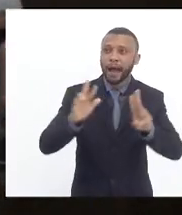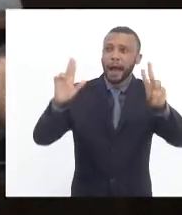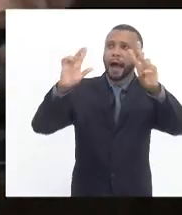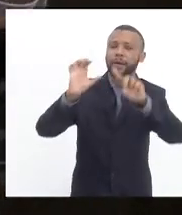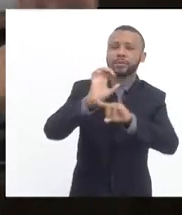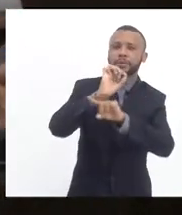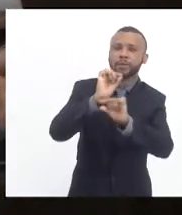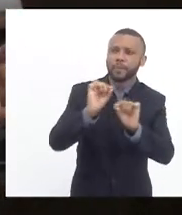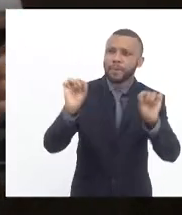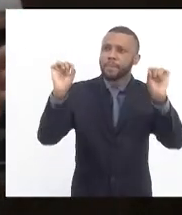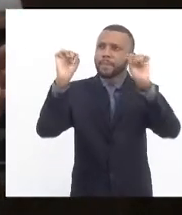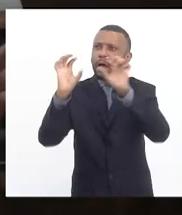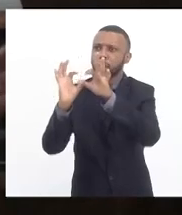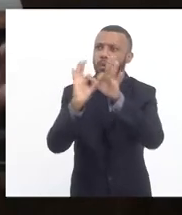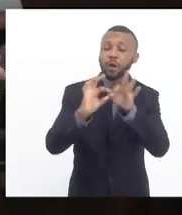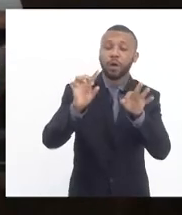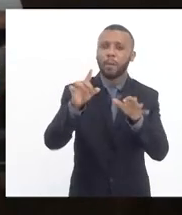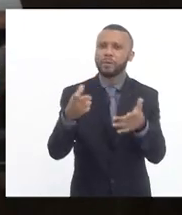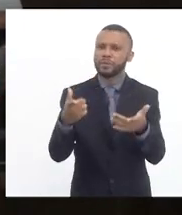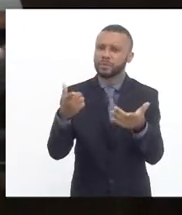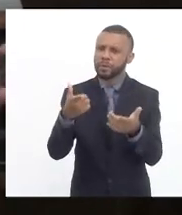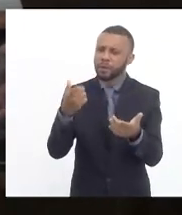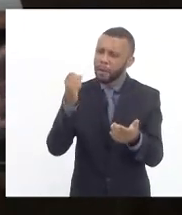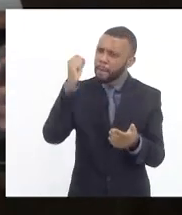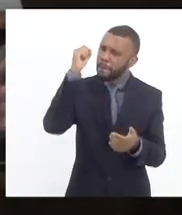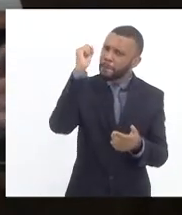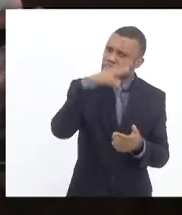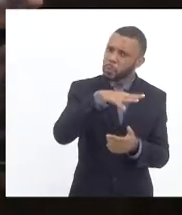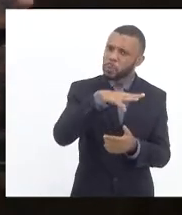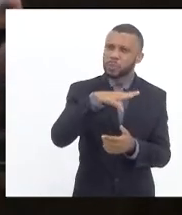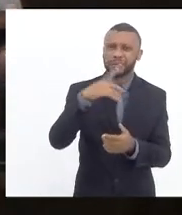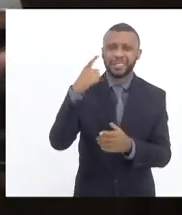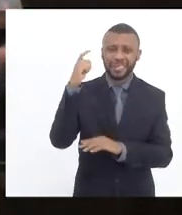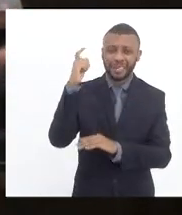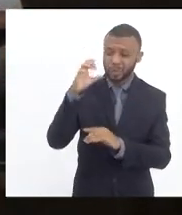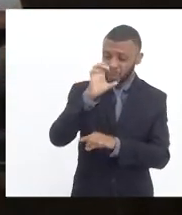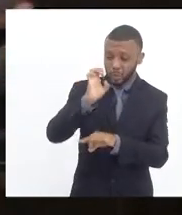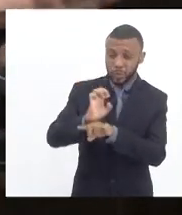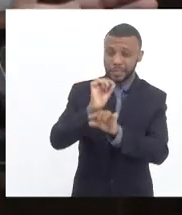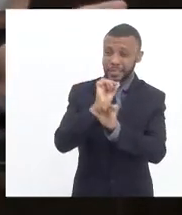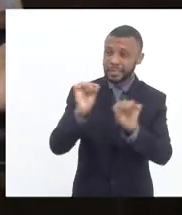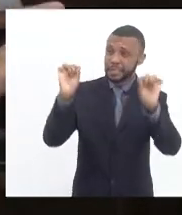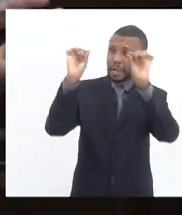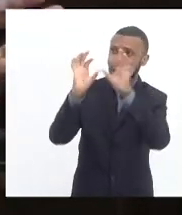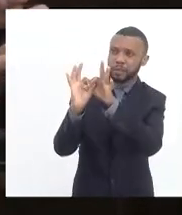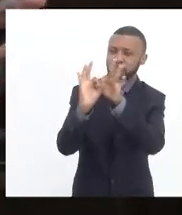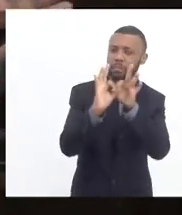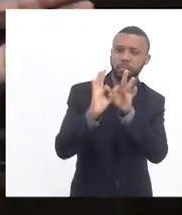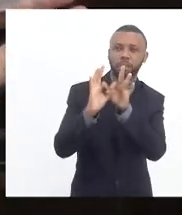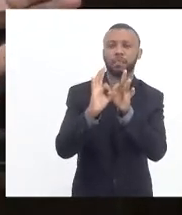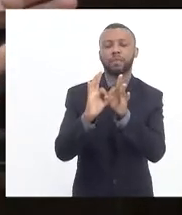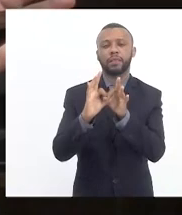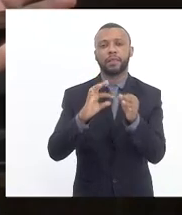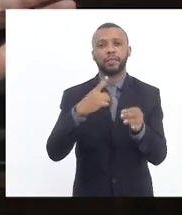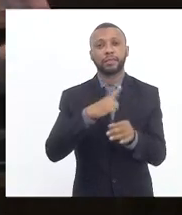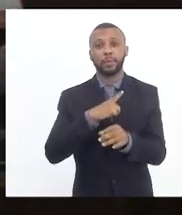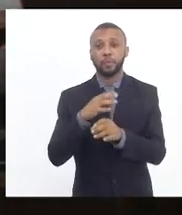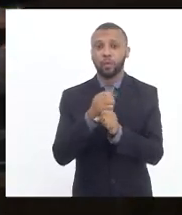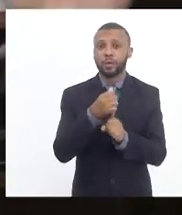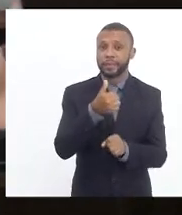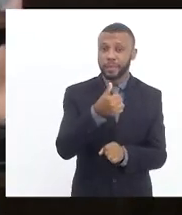eu chamo de pânico federativo a união arrecada aqui por ano 180 milhões e devolve o estatuto de 140 milhões